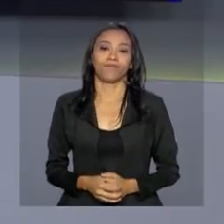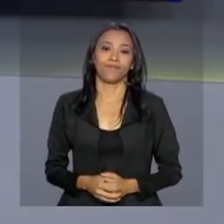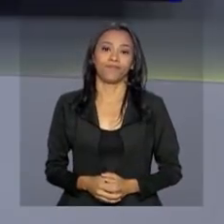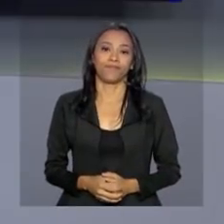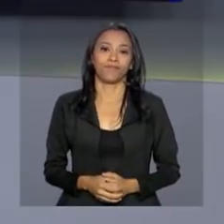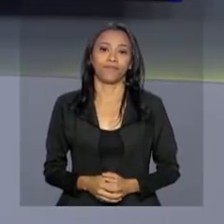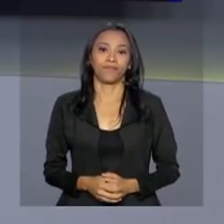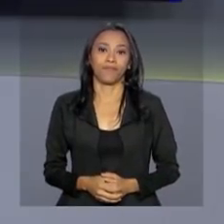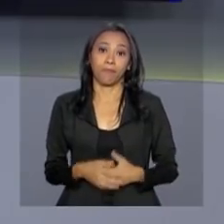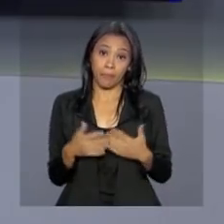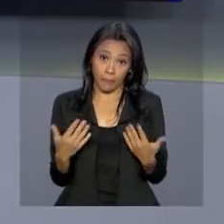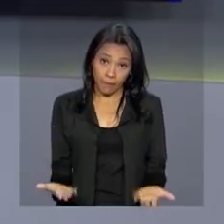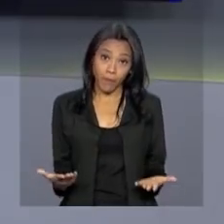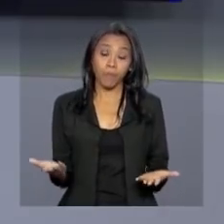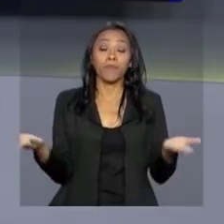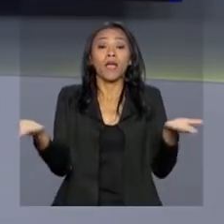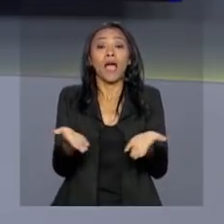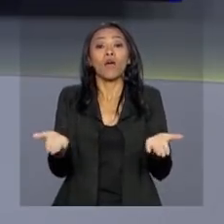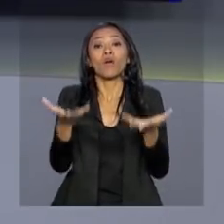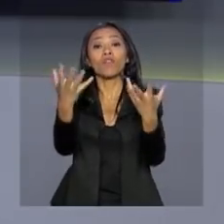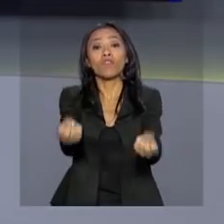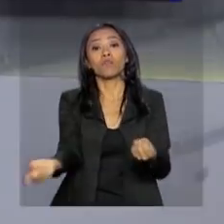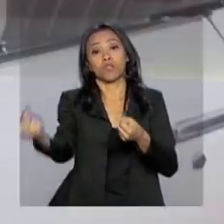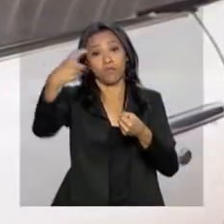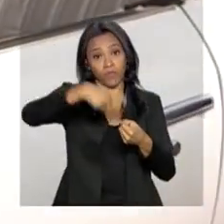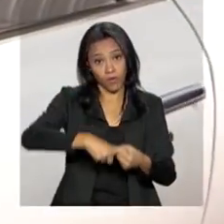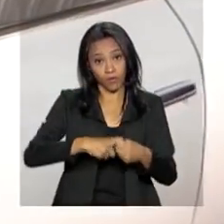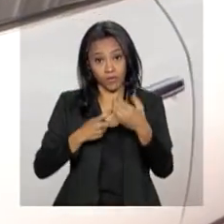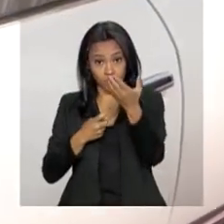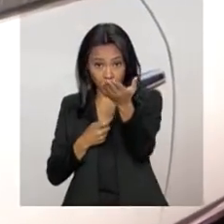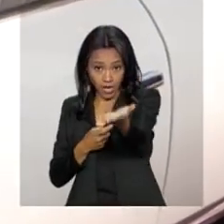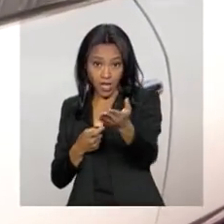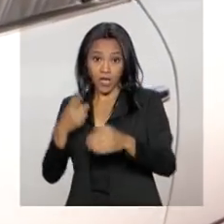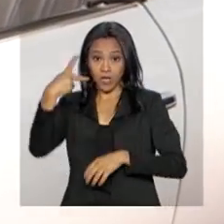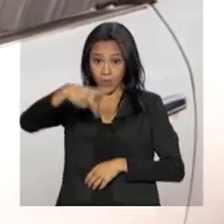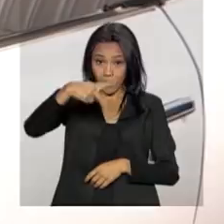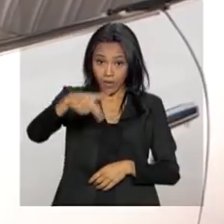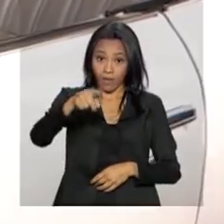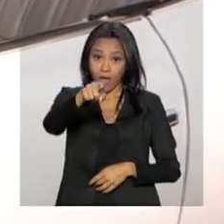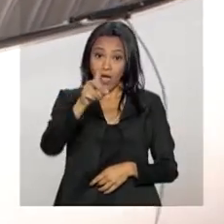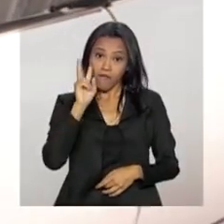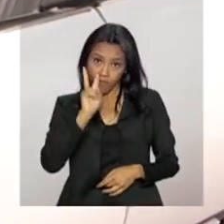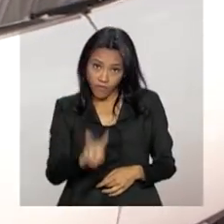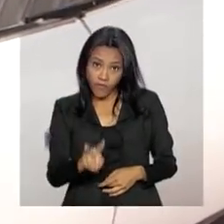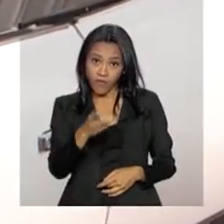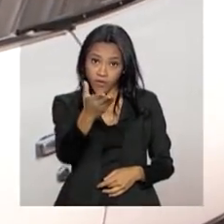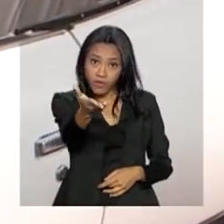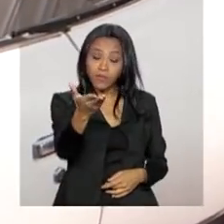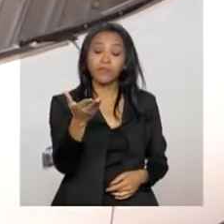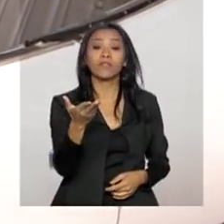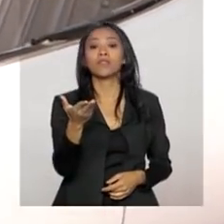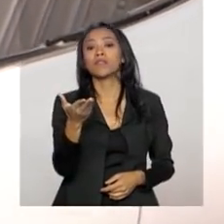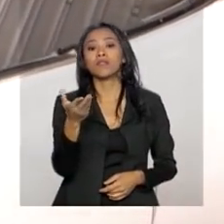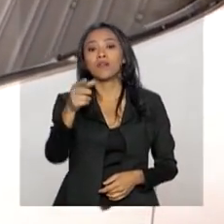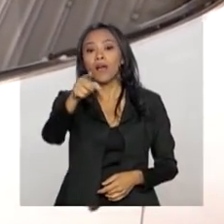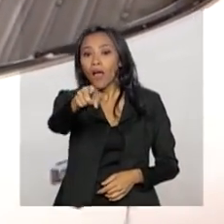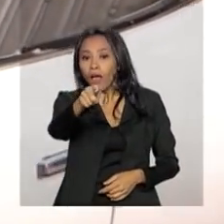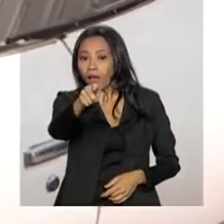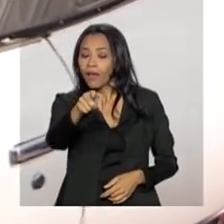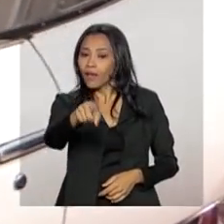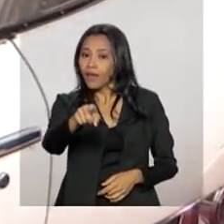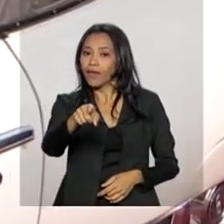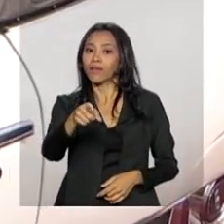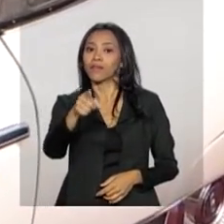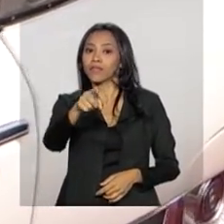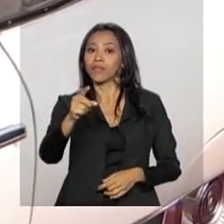Paraguaia bom nós vamos agora voltar ao vivo a Assunção no Paraguai nós temos aí imagens este Esta é